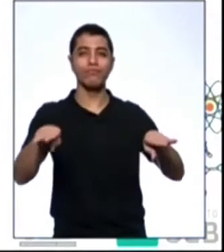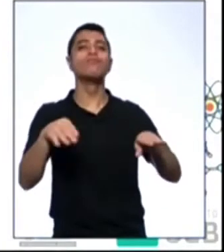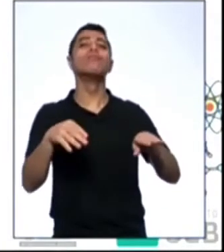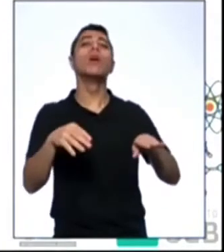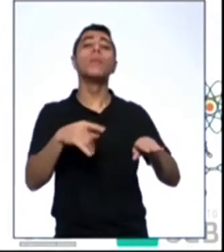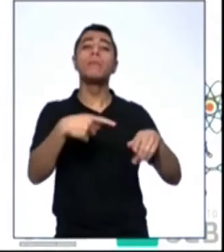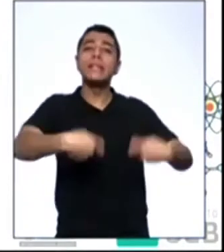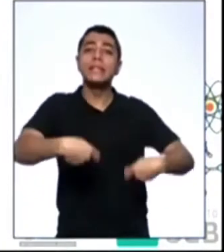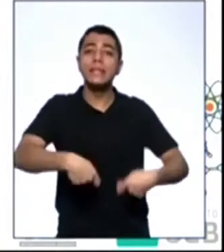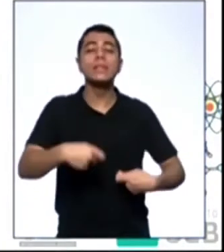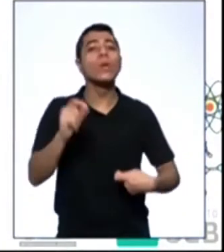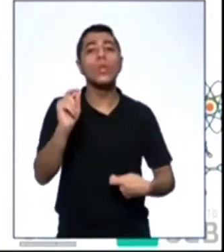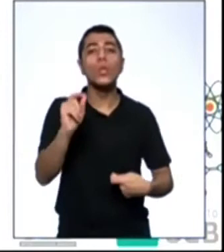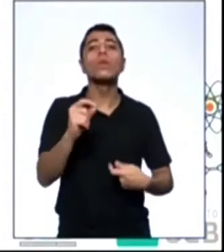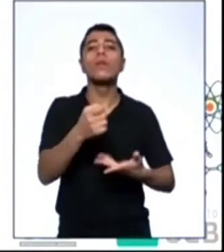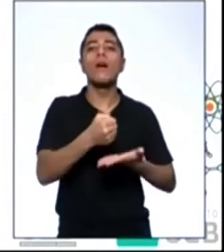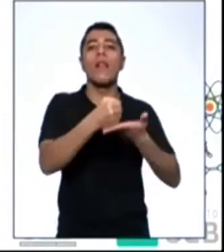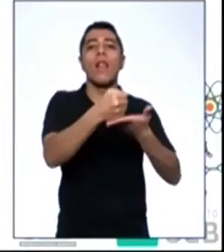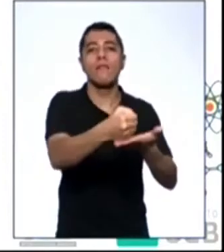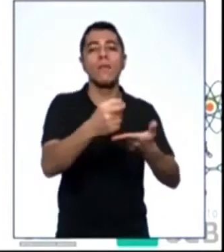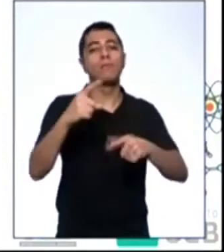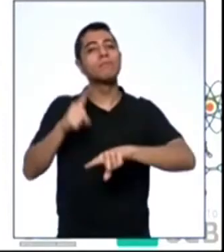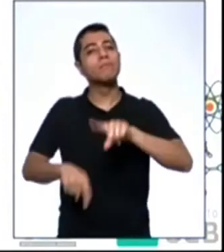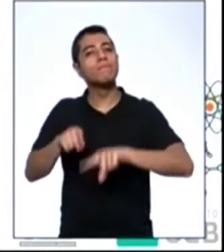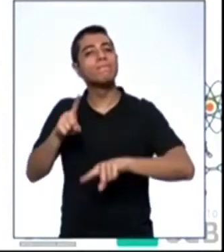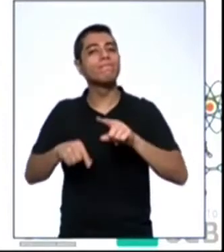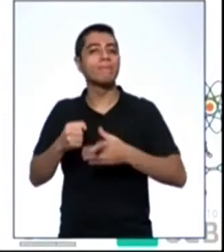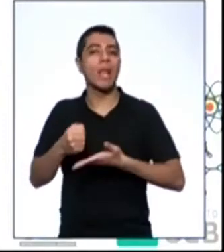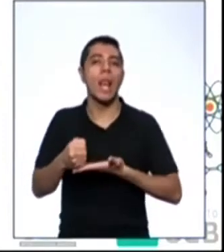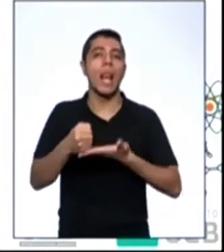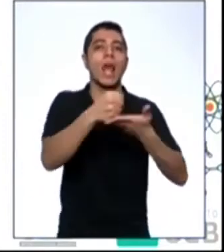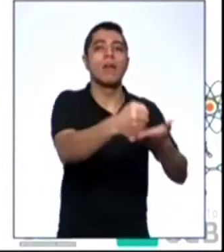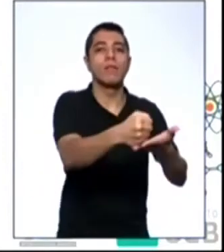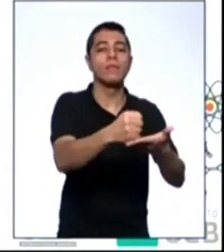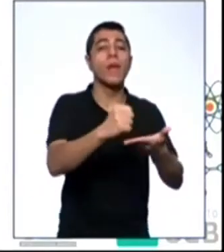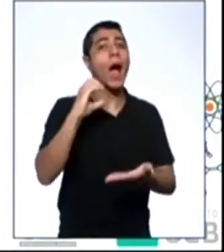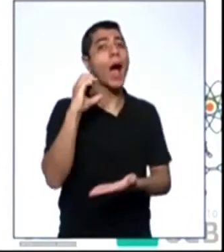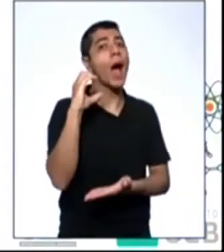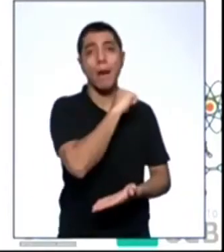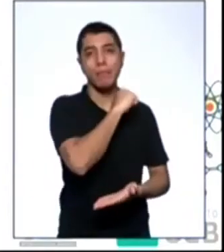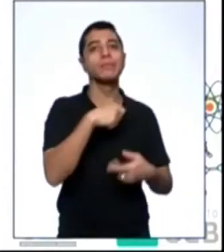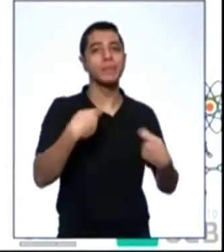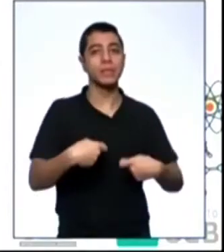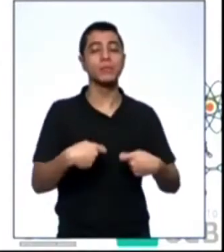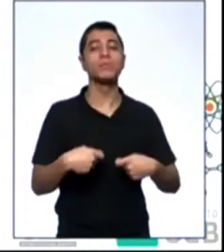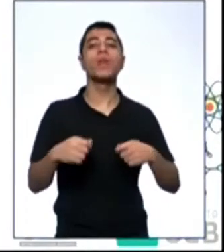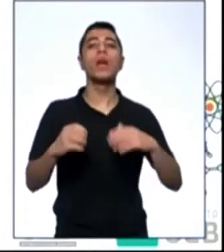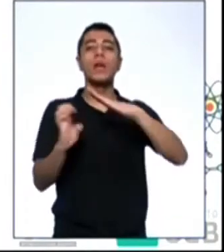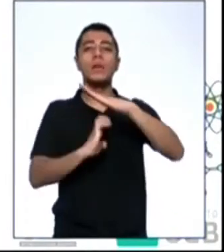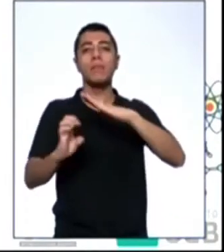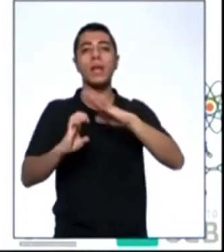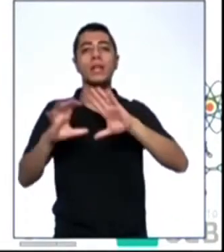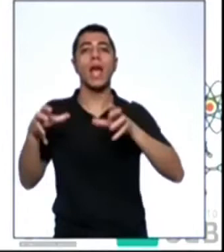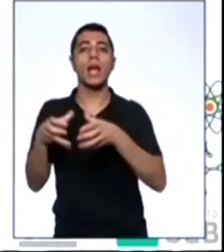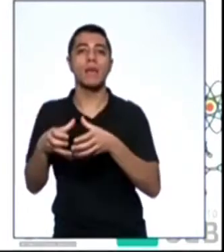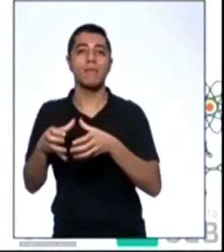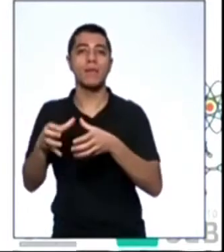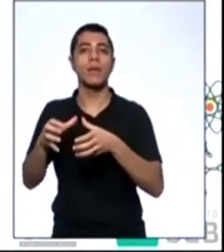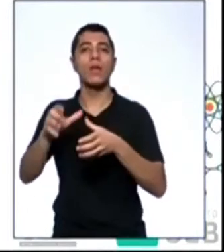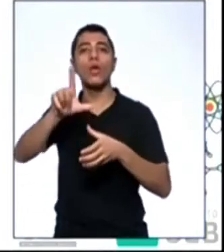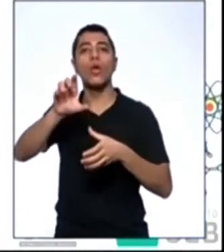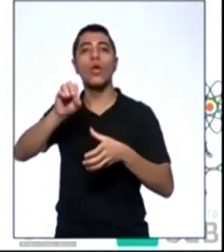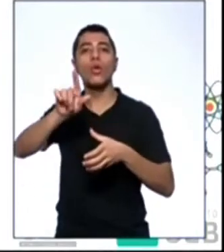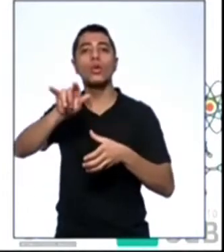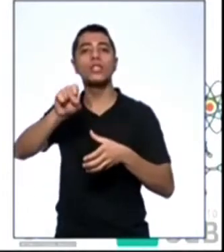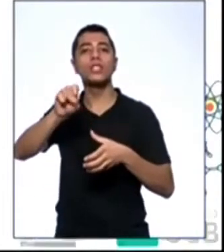encomenda o mais breve possível. Para tanto, a equipe de logística analisa o trajeto desde a empresa até o